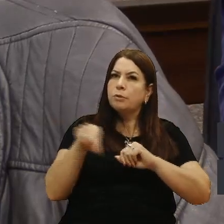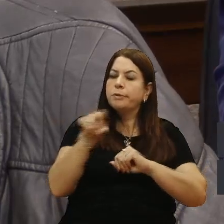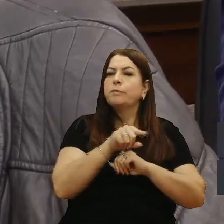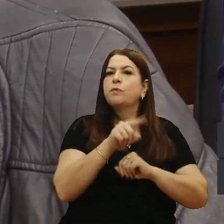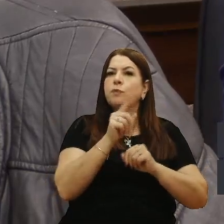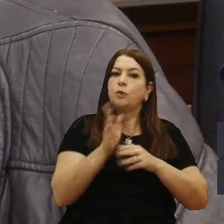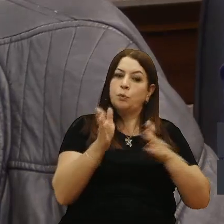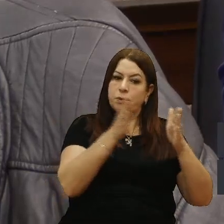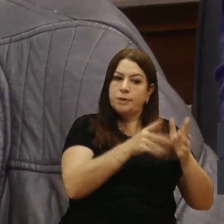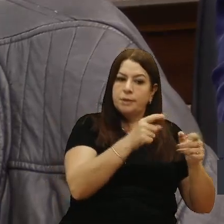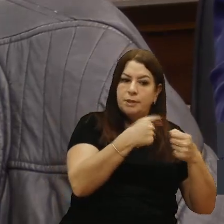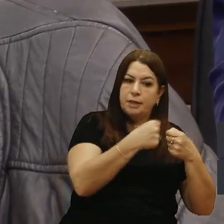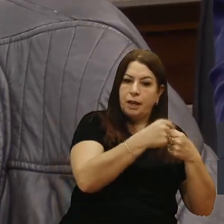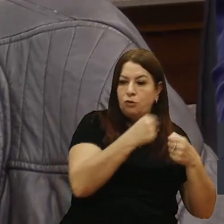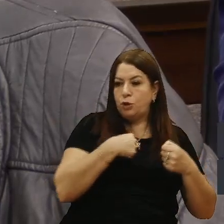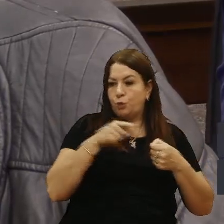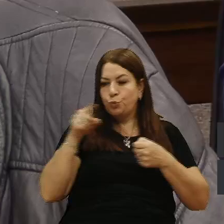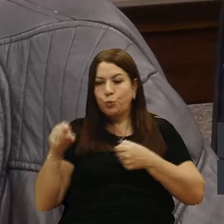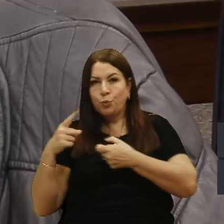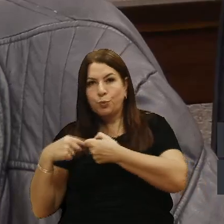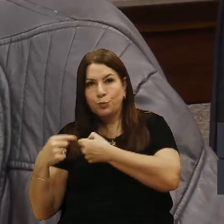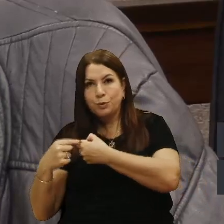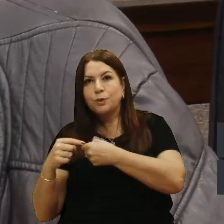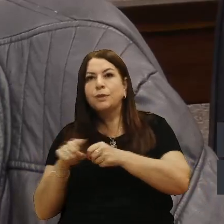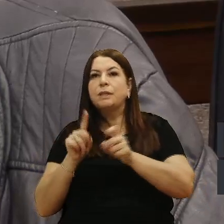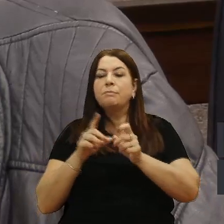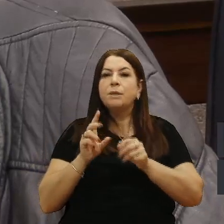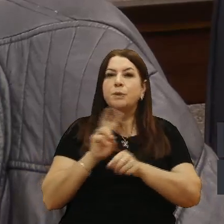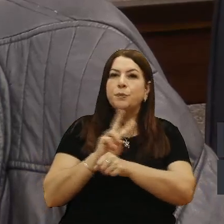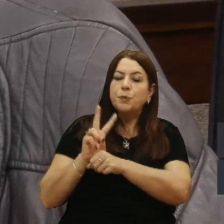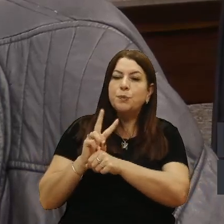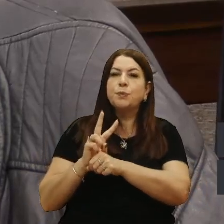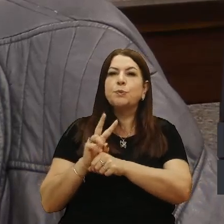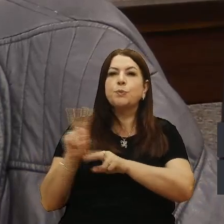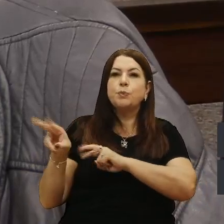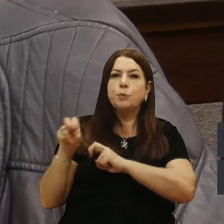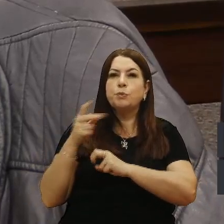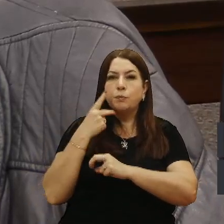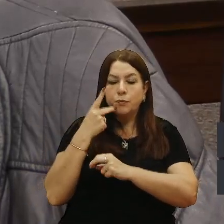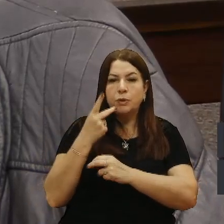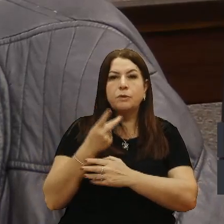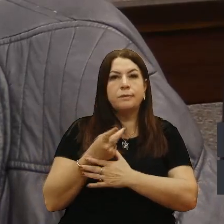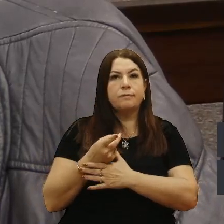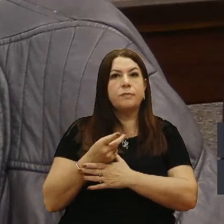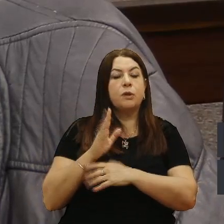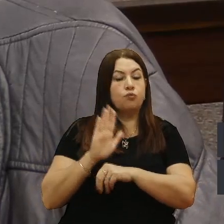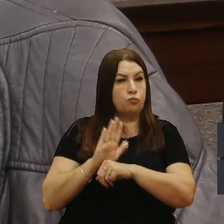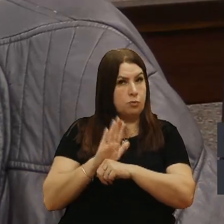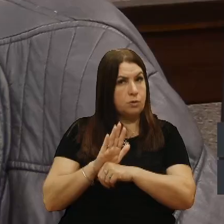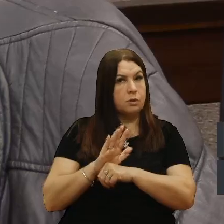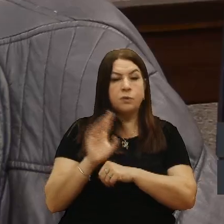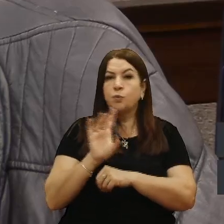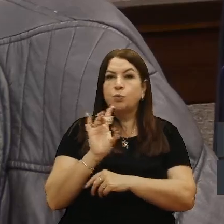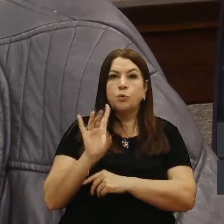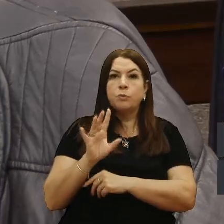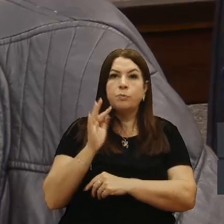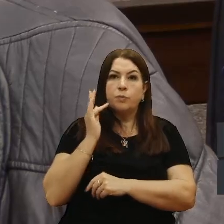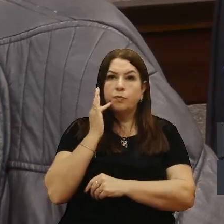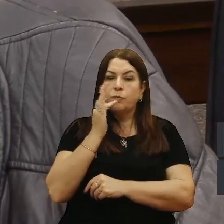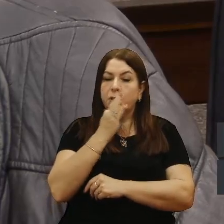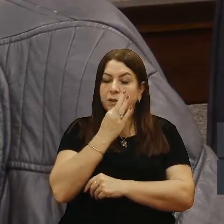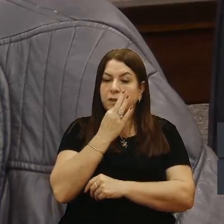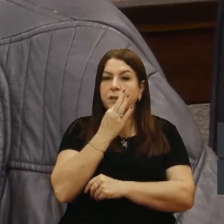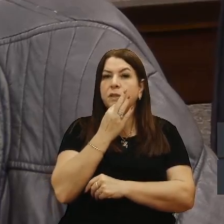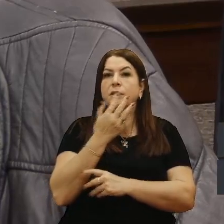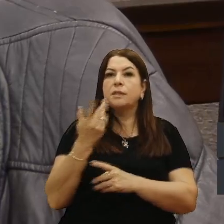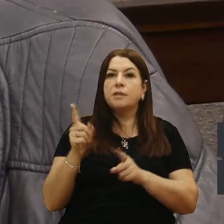da cidade, eu do outro, mas essa patrulha rural, como bem a senhora falou, vai auxiliar não somente Forqueta,